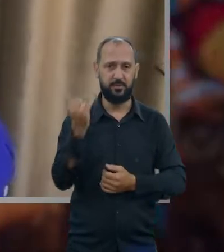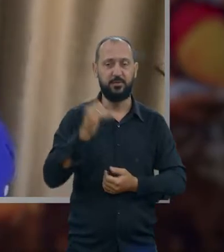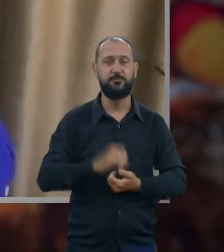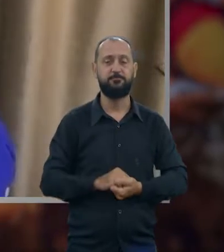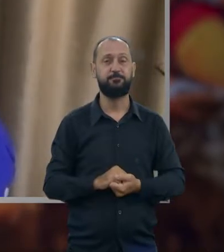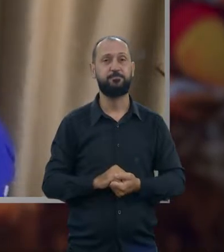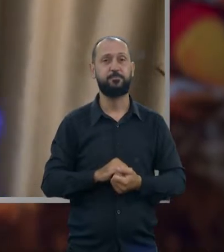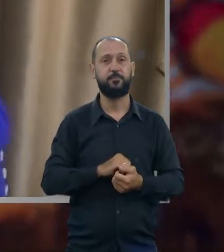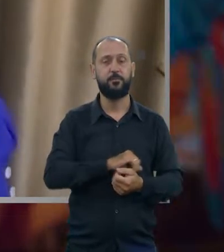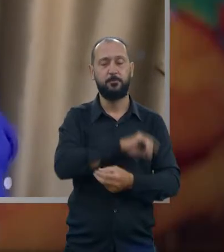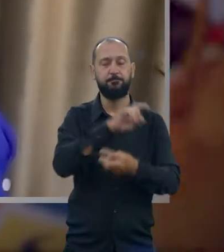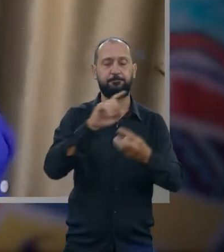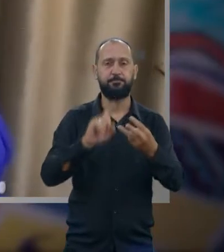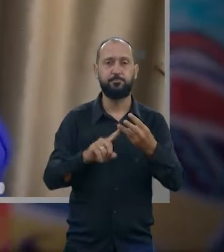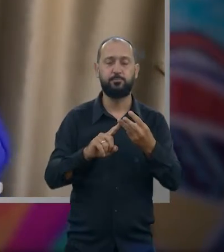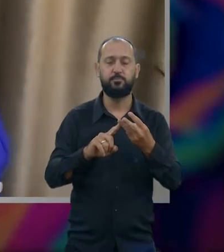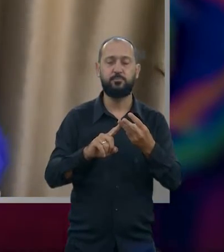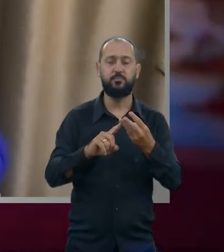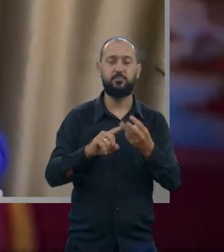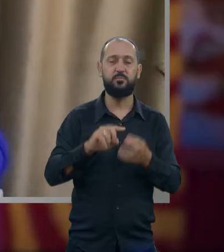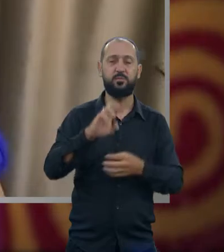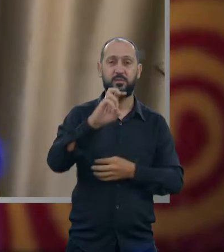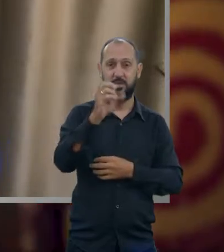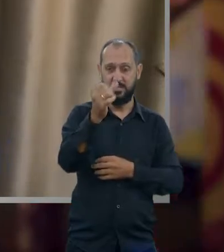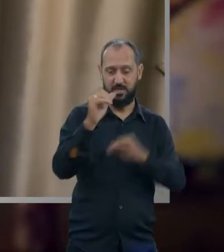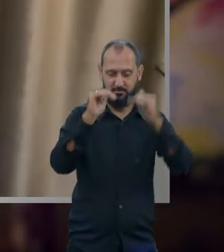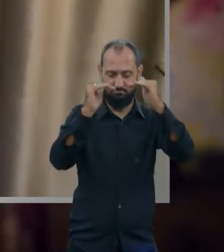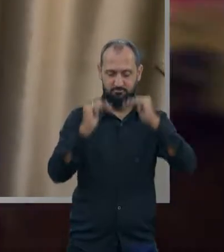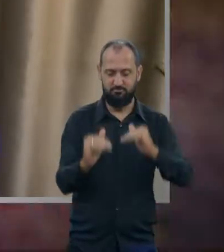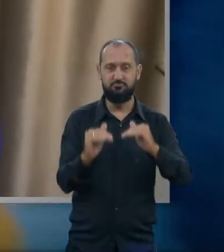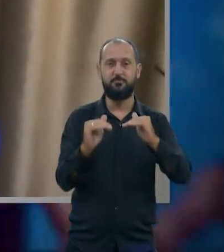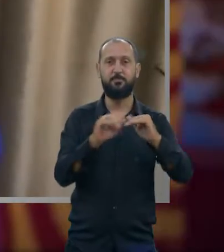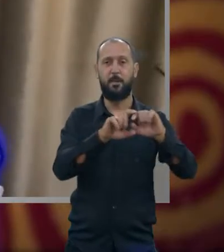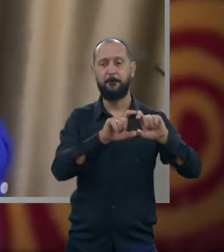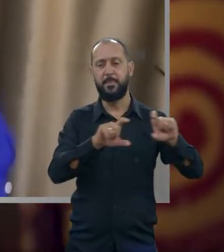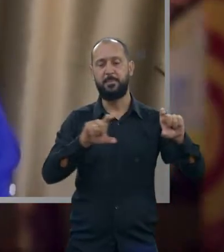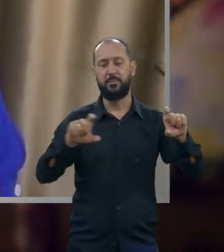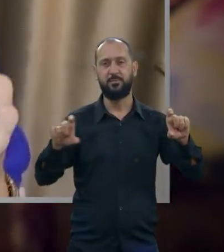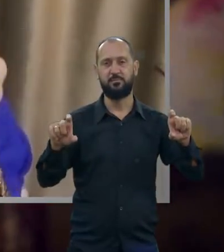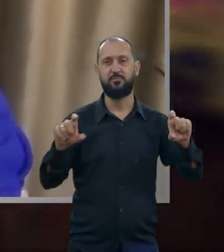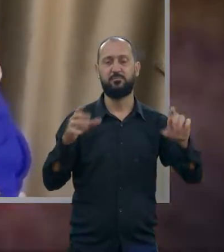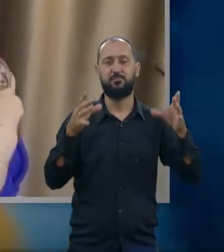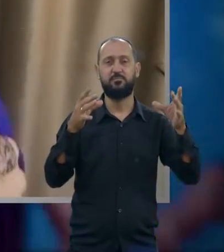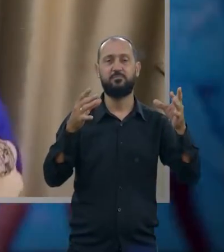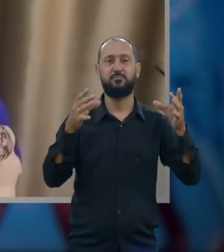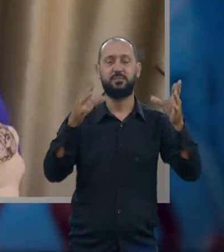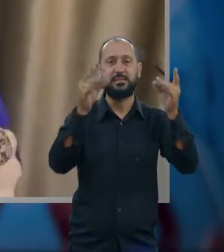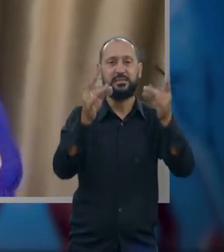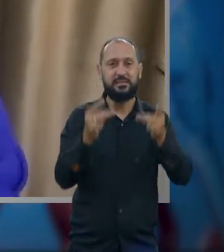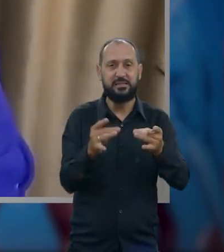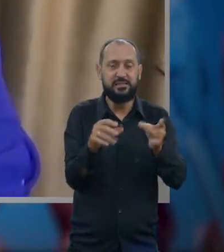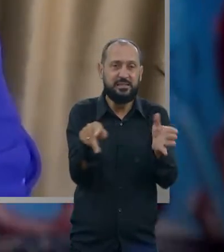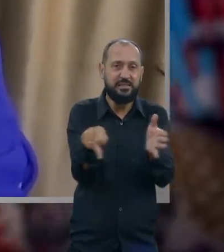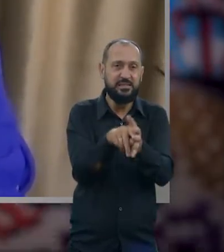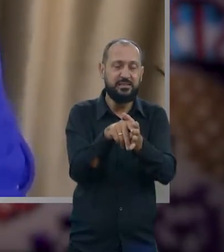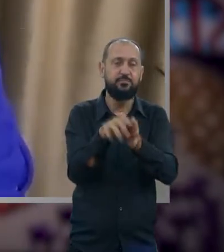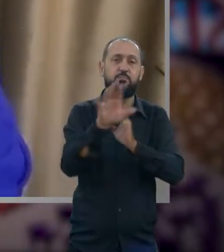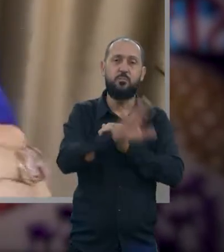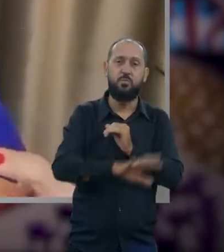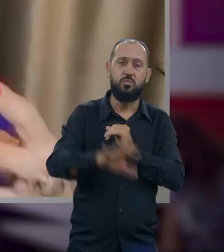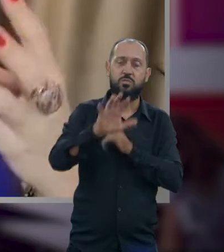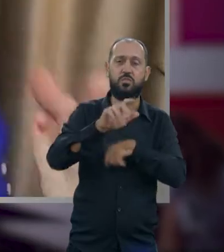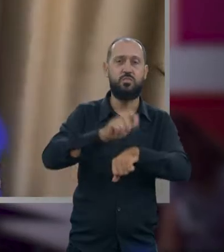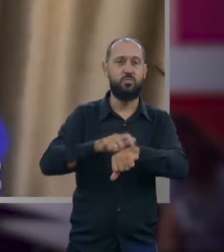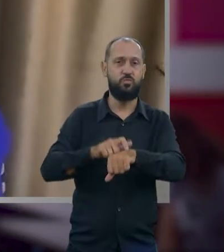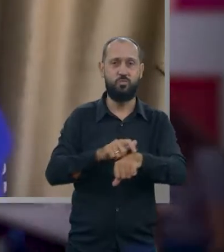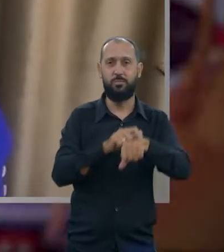informações importantes. Já que os 56 arcanos menores, eles vão pontuar, eles vão ser mais